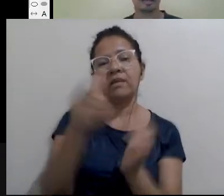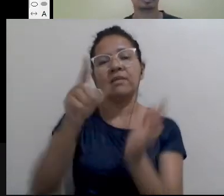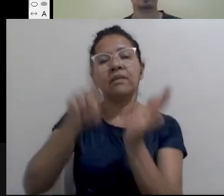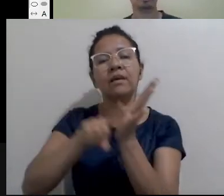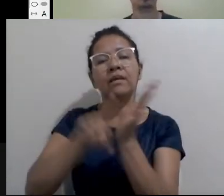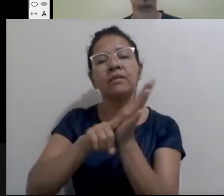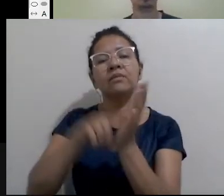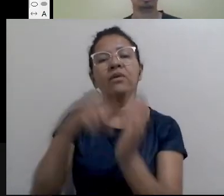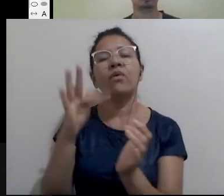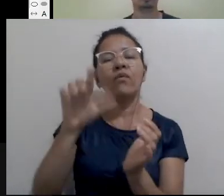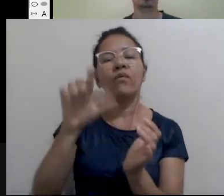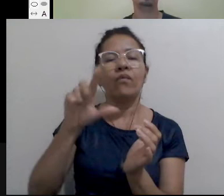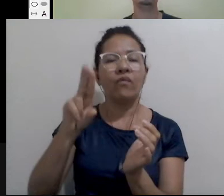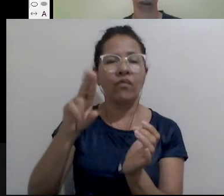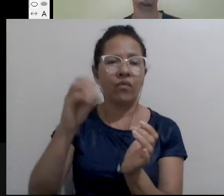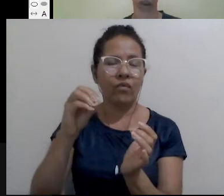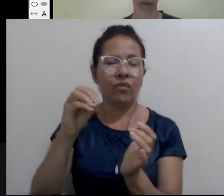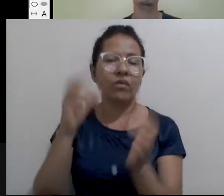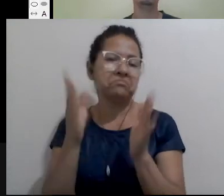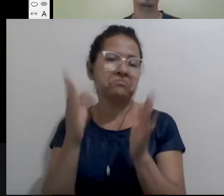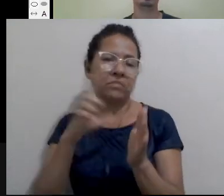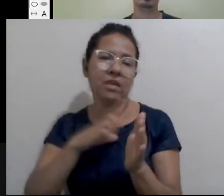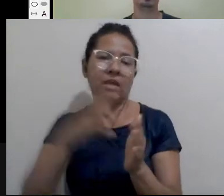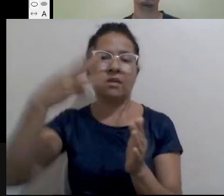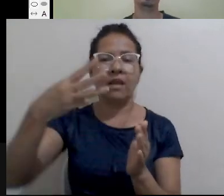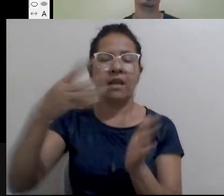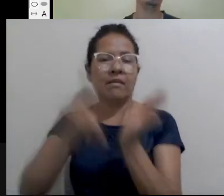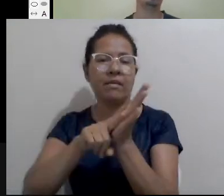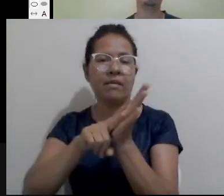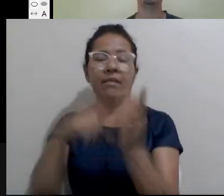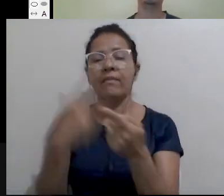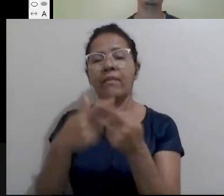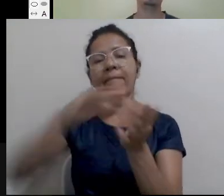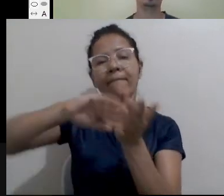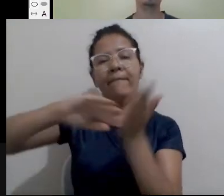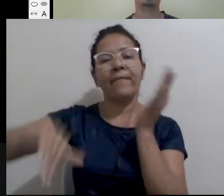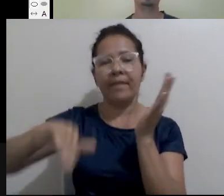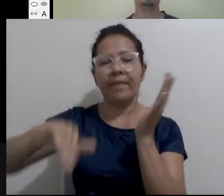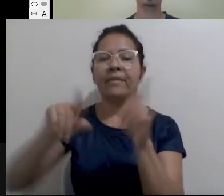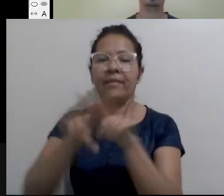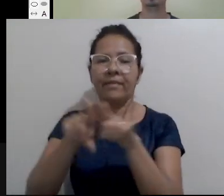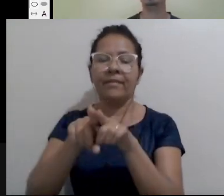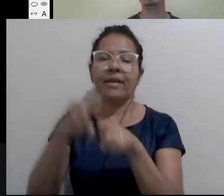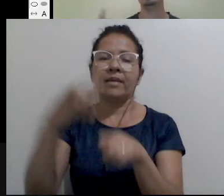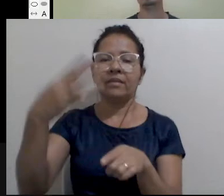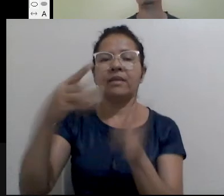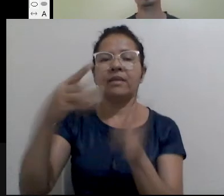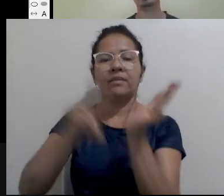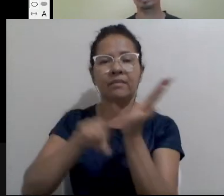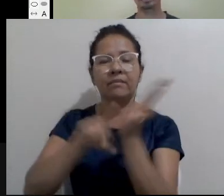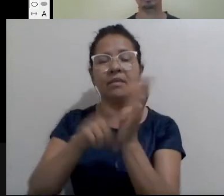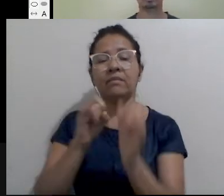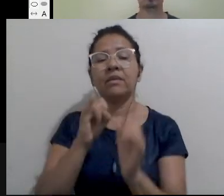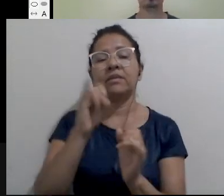cargas negativas dos fluoretos, e a gente tem apenas 3 cargas negativas, é porque perdemos 3 cargas negativas, tá? E essas 3